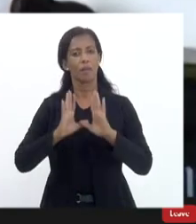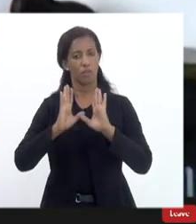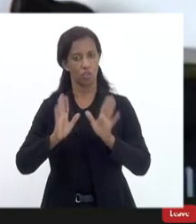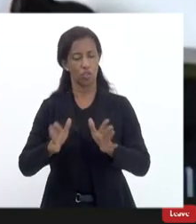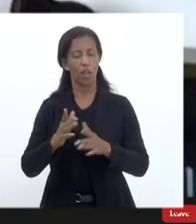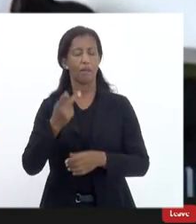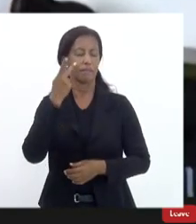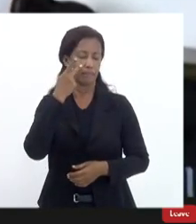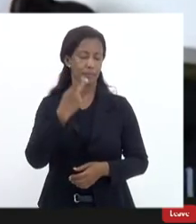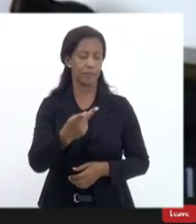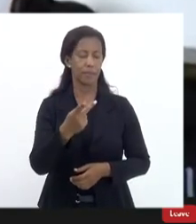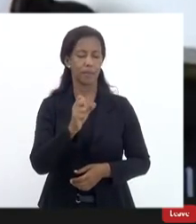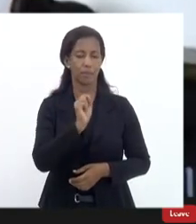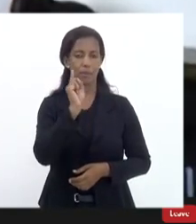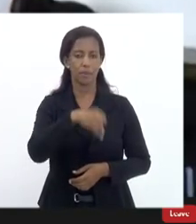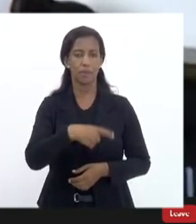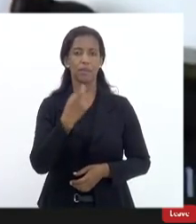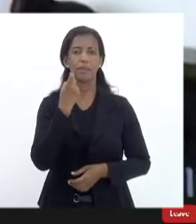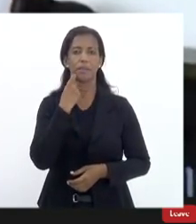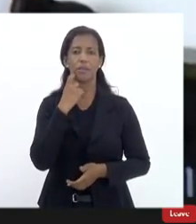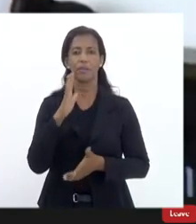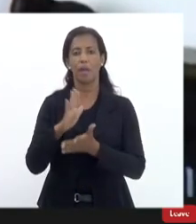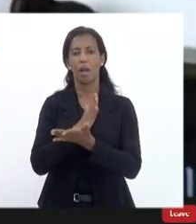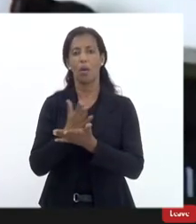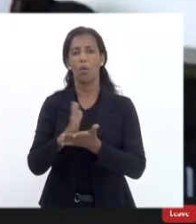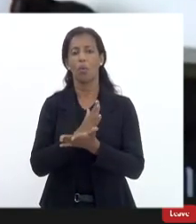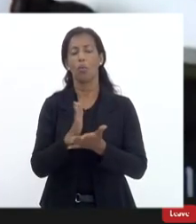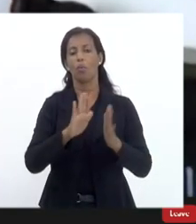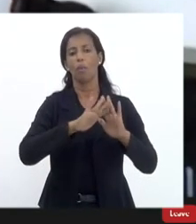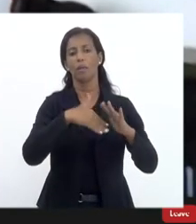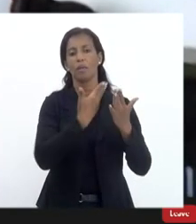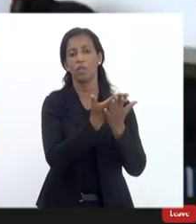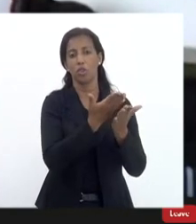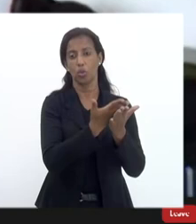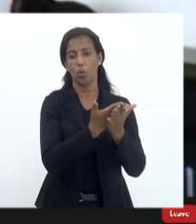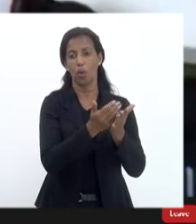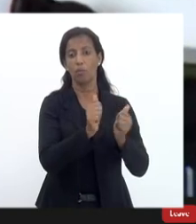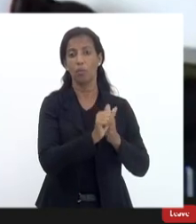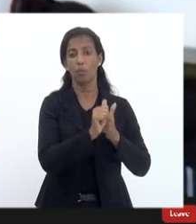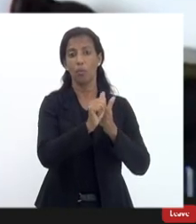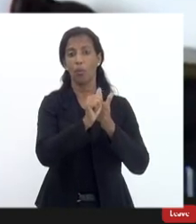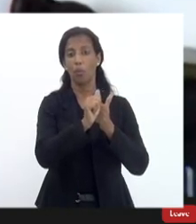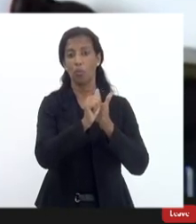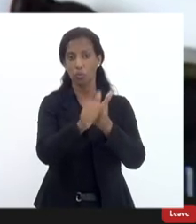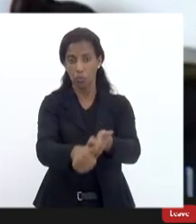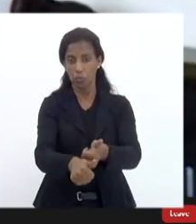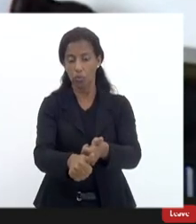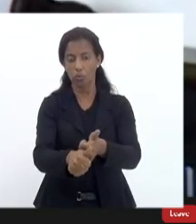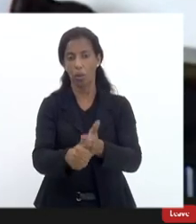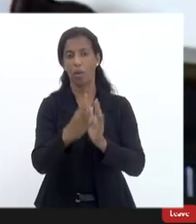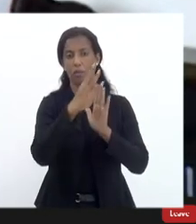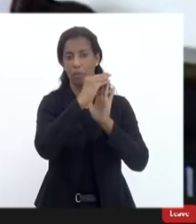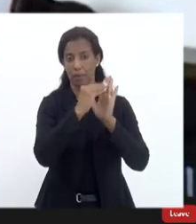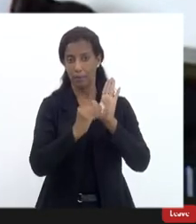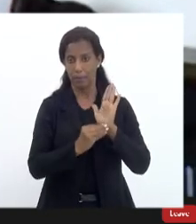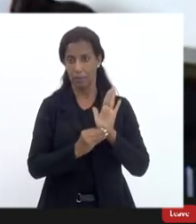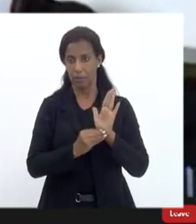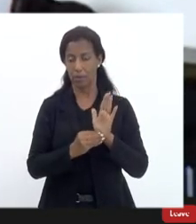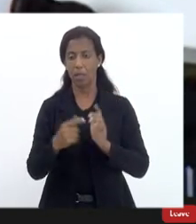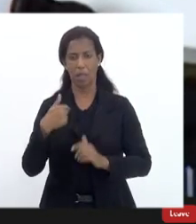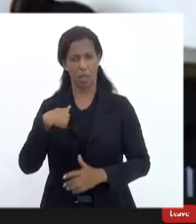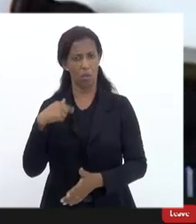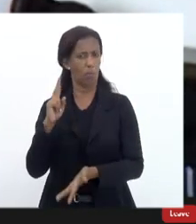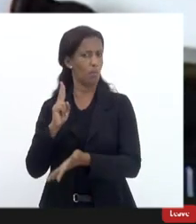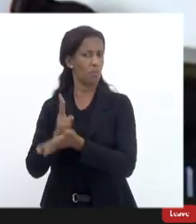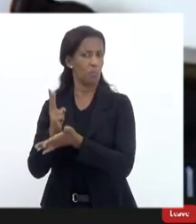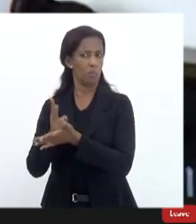na sexta-feira em algumas unidades escolares. Vamos dar prosseguimento, vou passar a agenda para Vossa Excelência. Eu mesmo